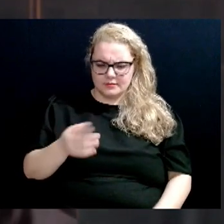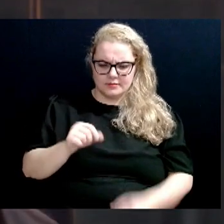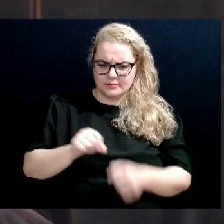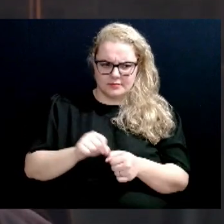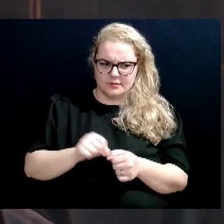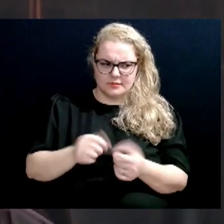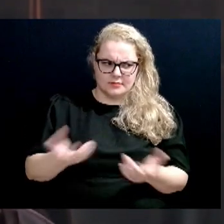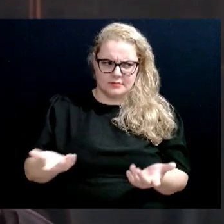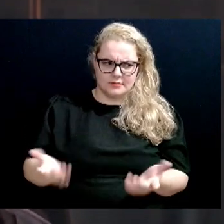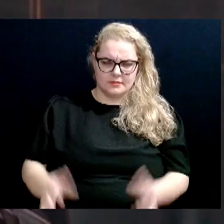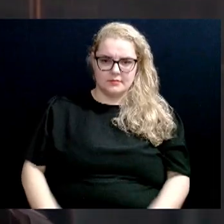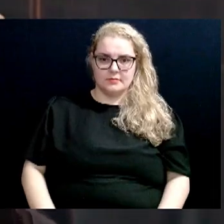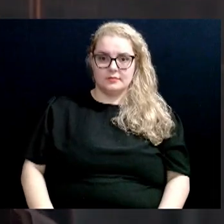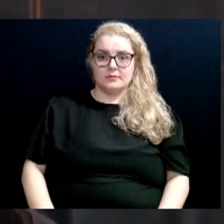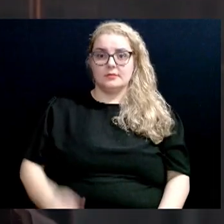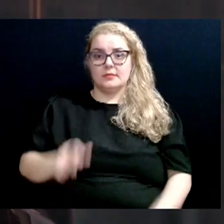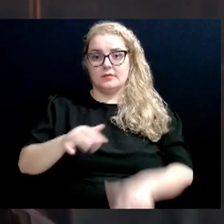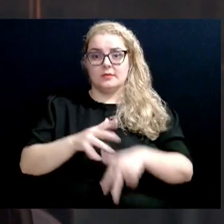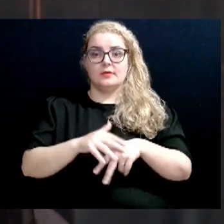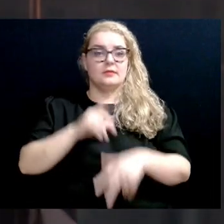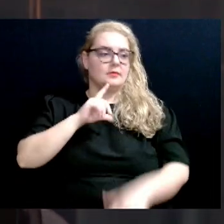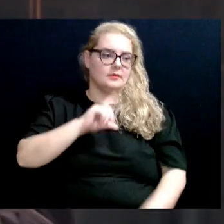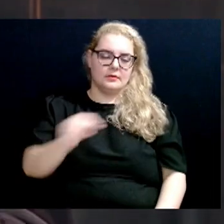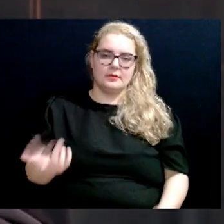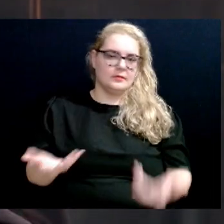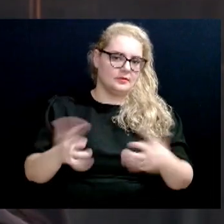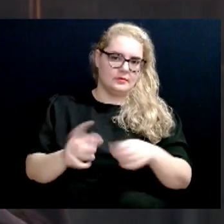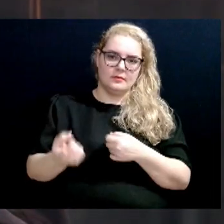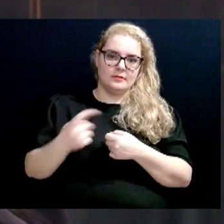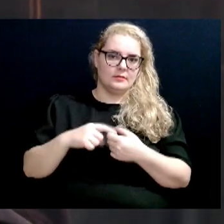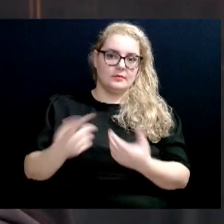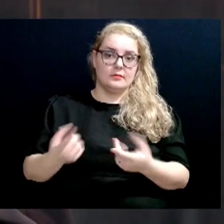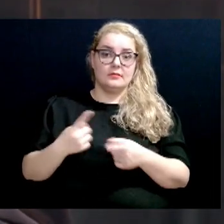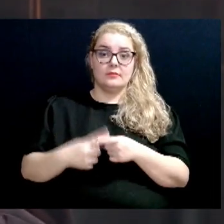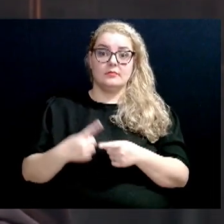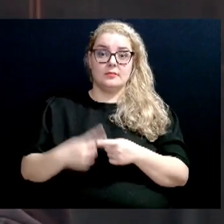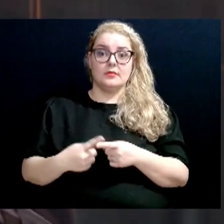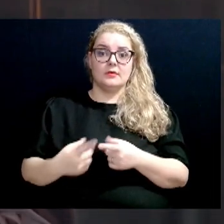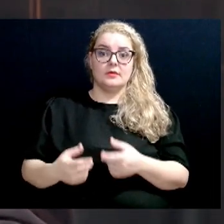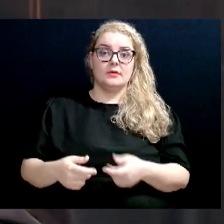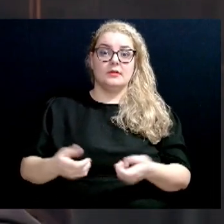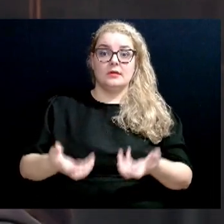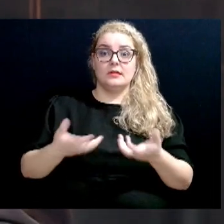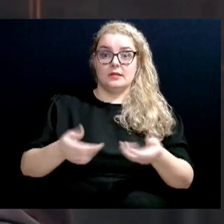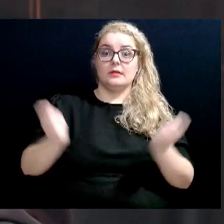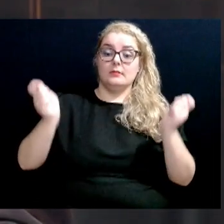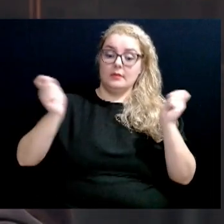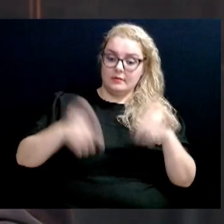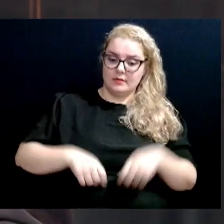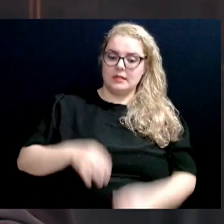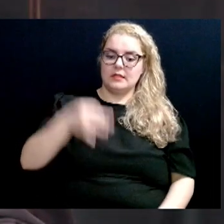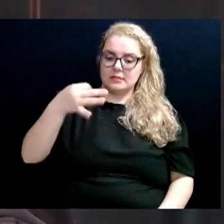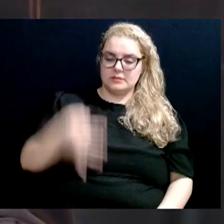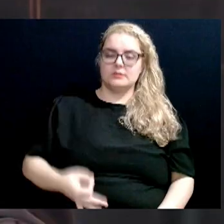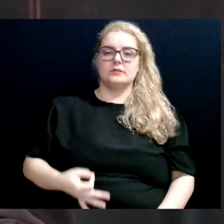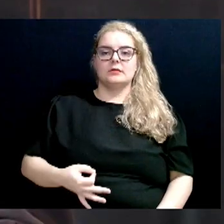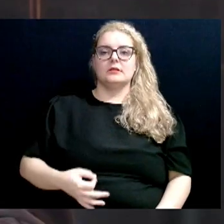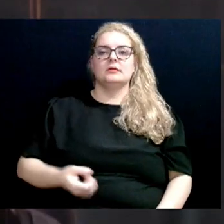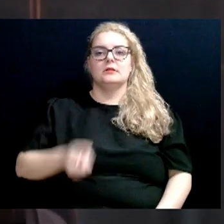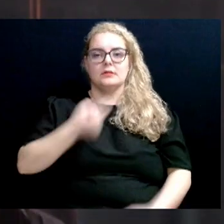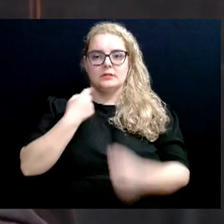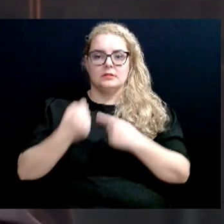vezes o paciente vai até embora, não quer voltar, porque ele quer uma validação daquilo que está sendo tomado. Então eu tento